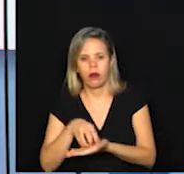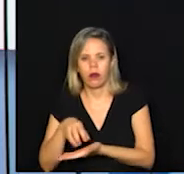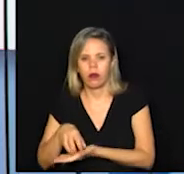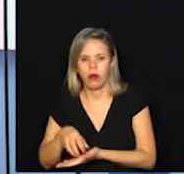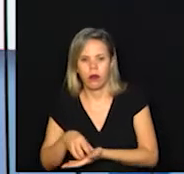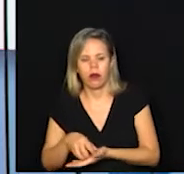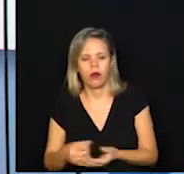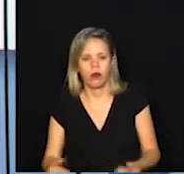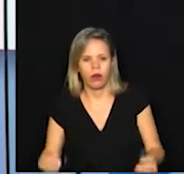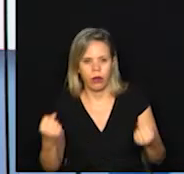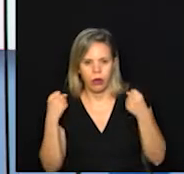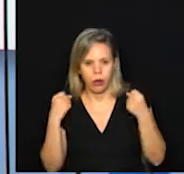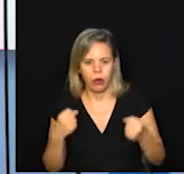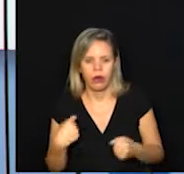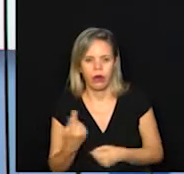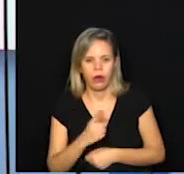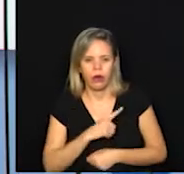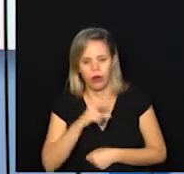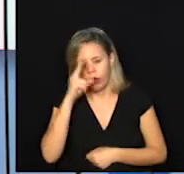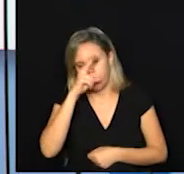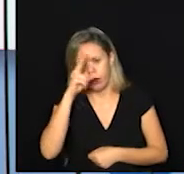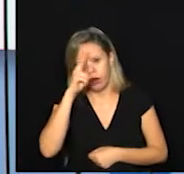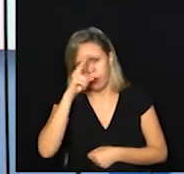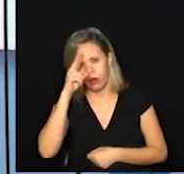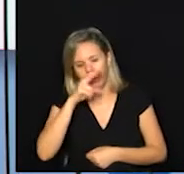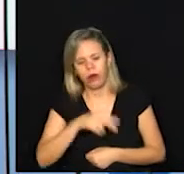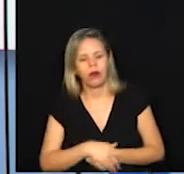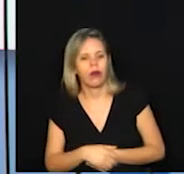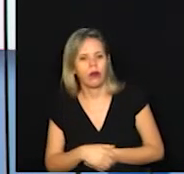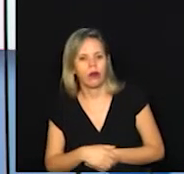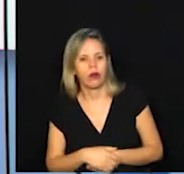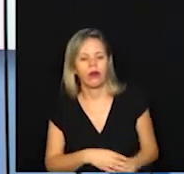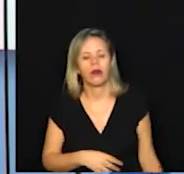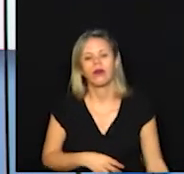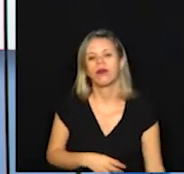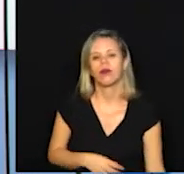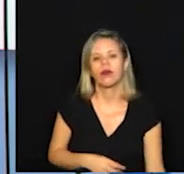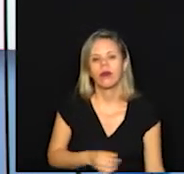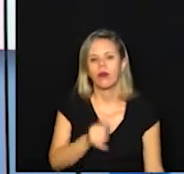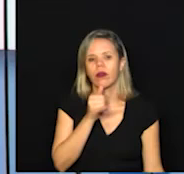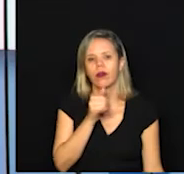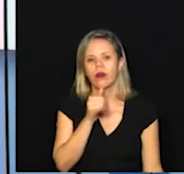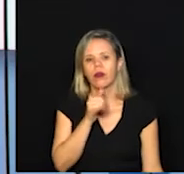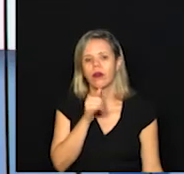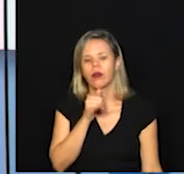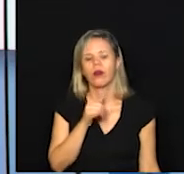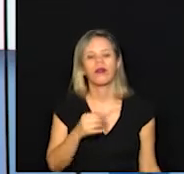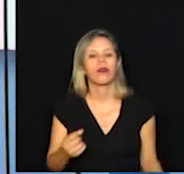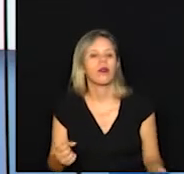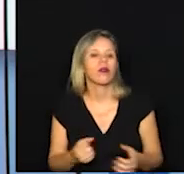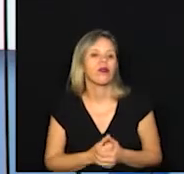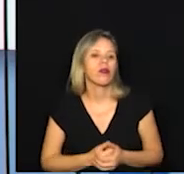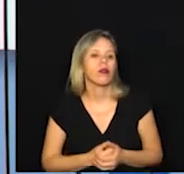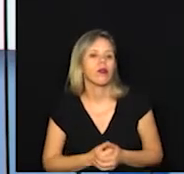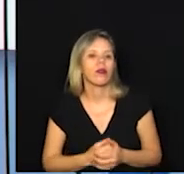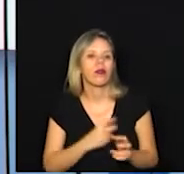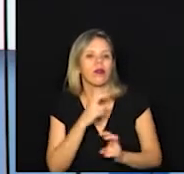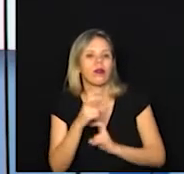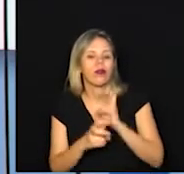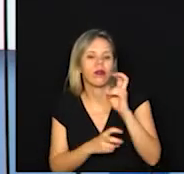de ginástica. Nós lembramos ainda que no caso das atividades em